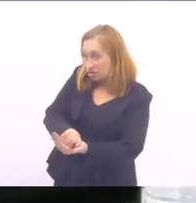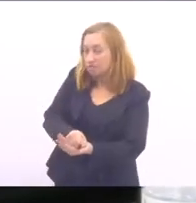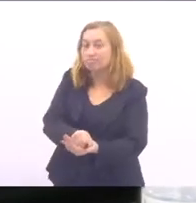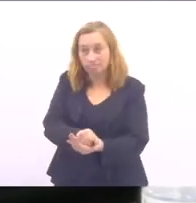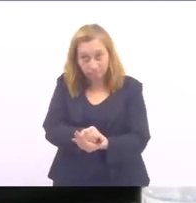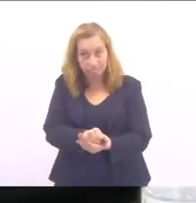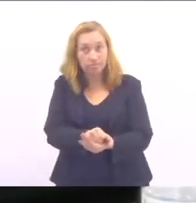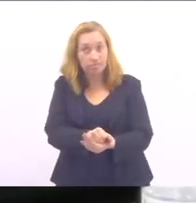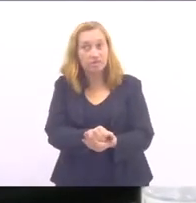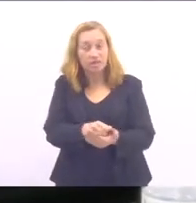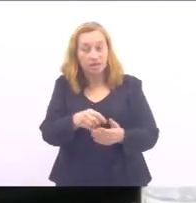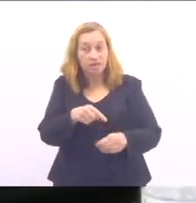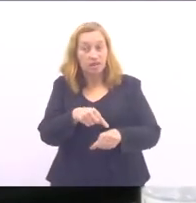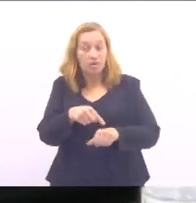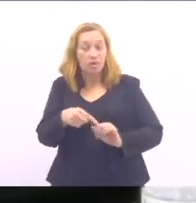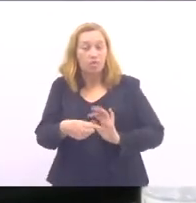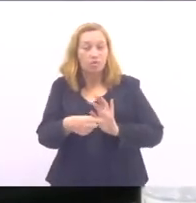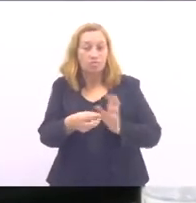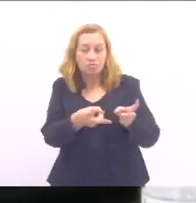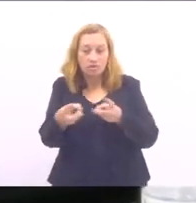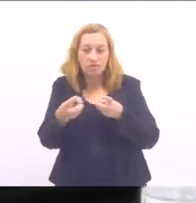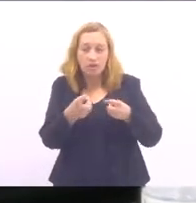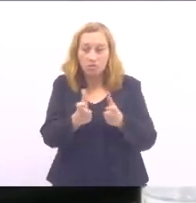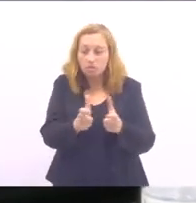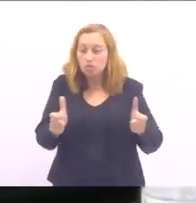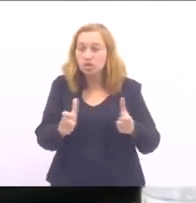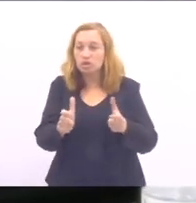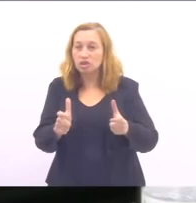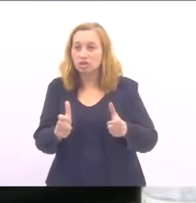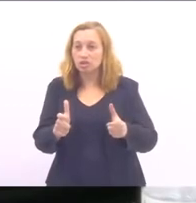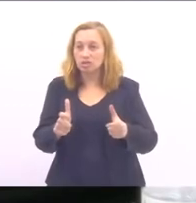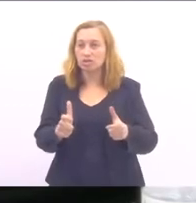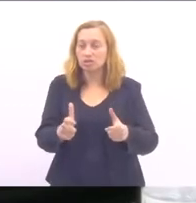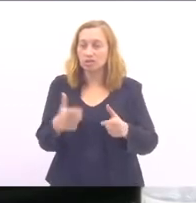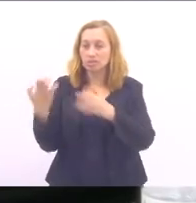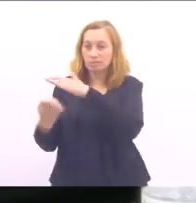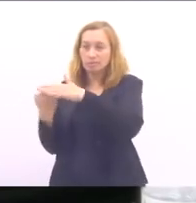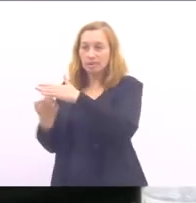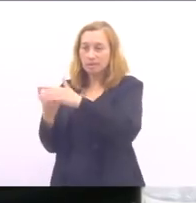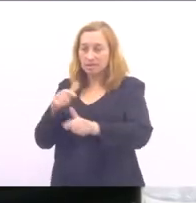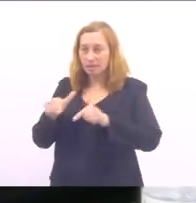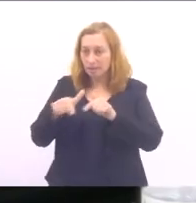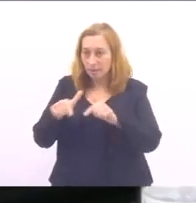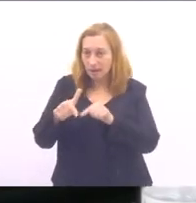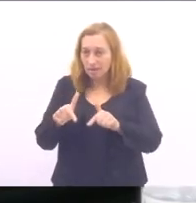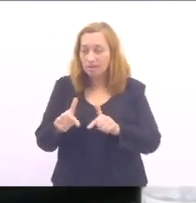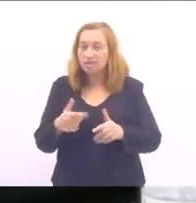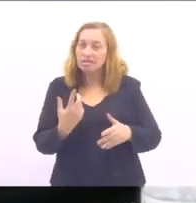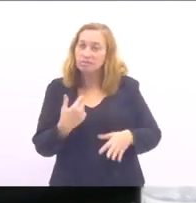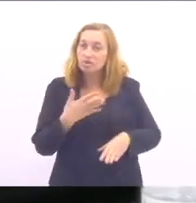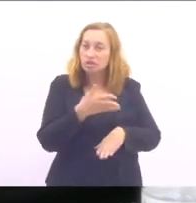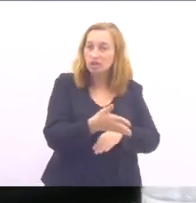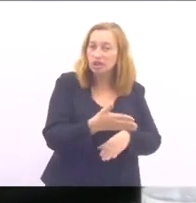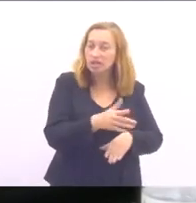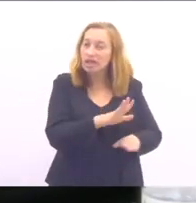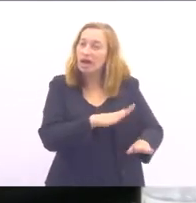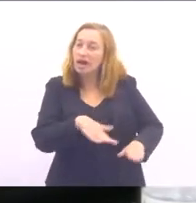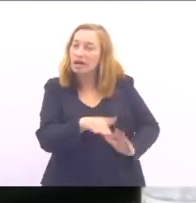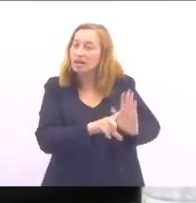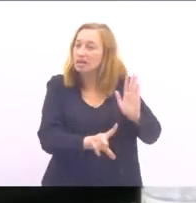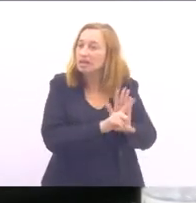começar a identificar os grandes geradores. Então, eventualmente, vamos partir para a parte de legislação. Quem